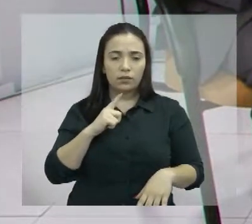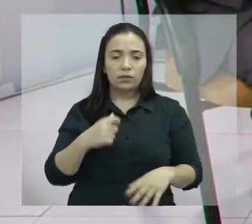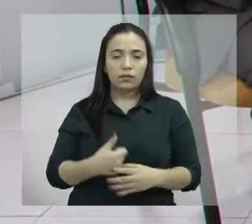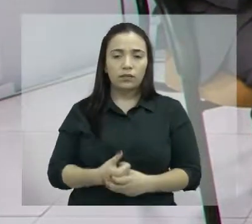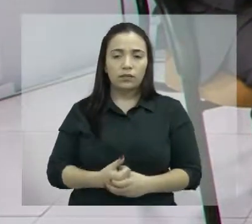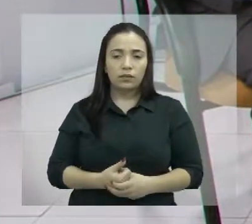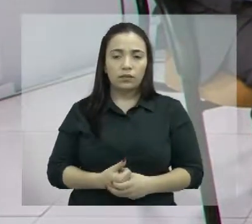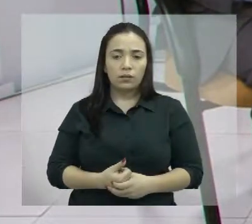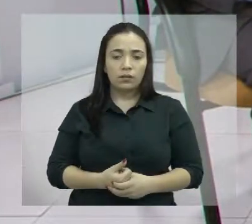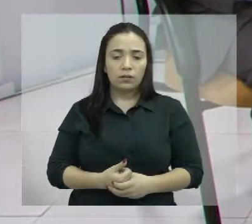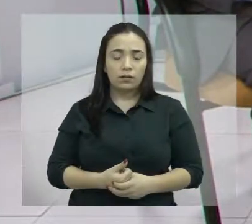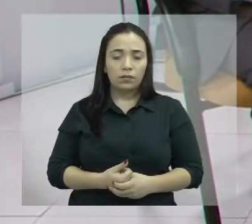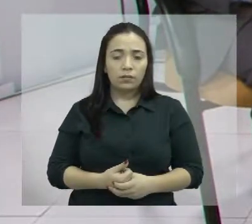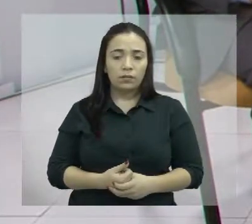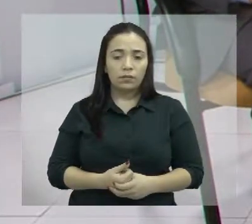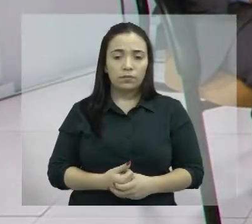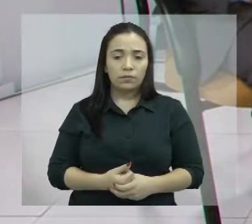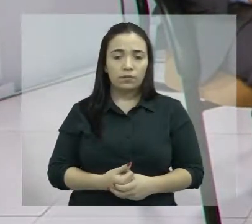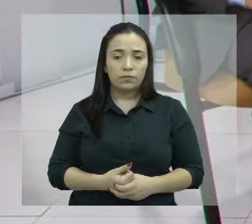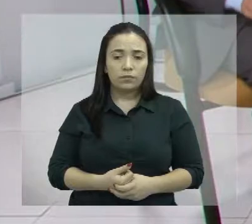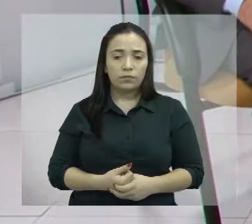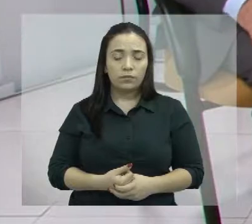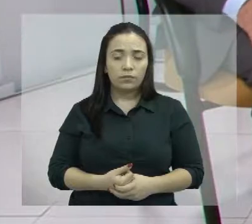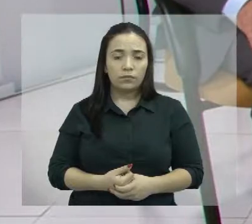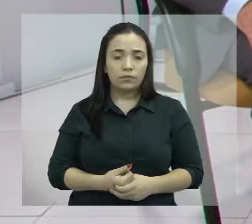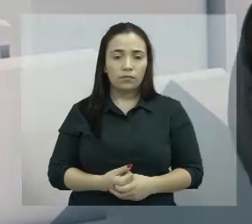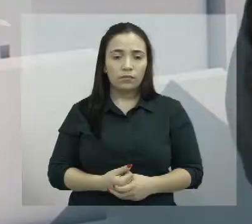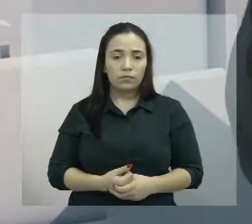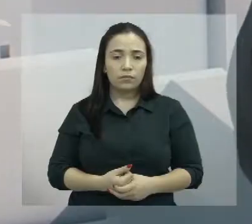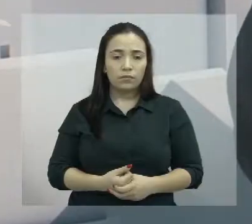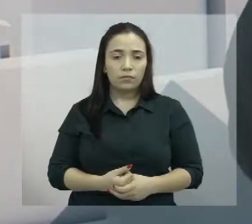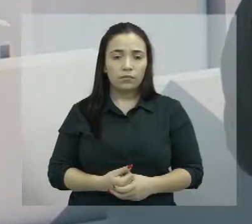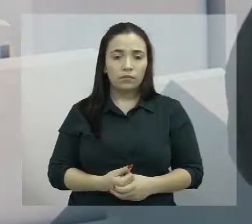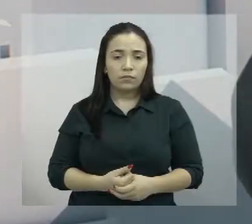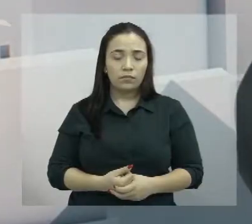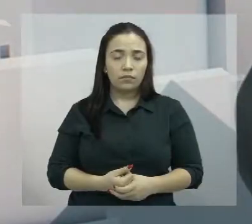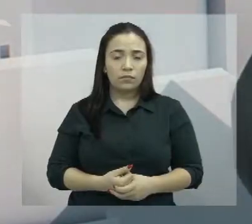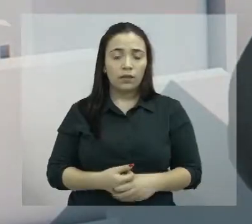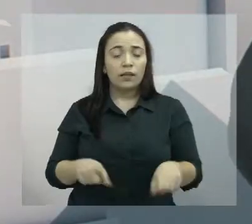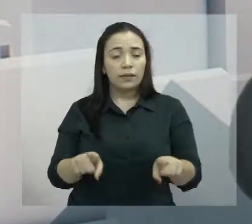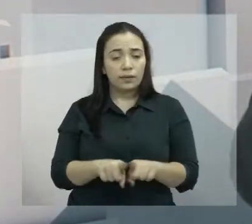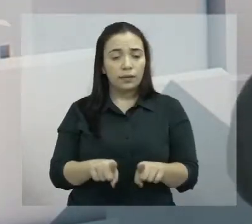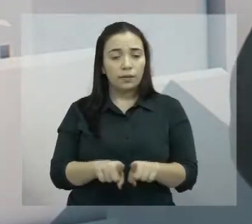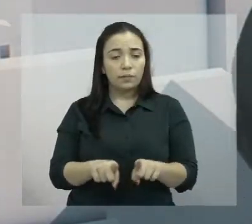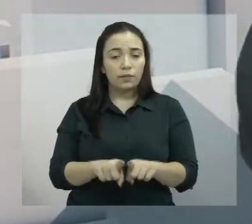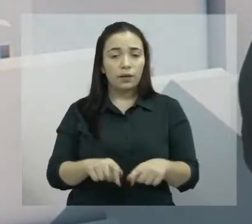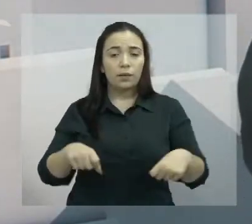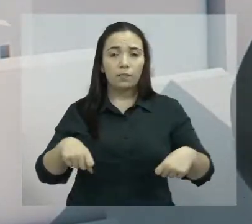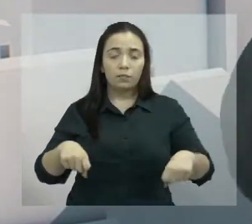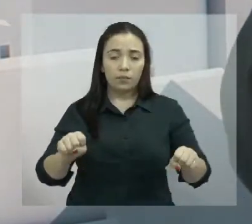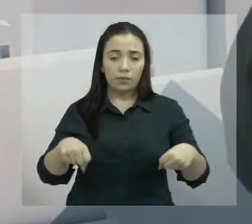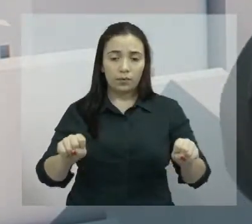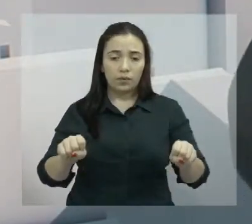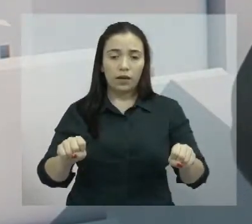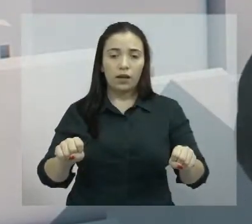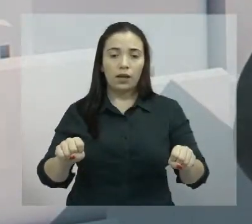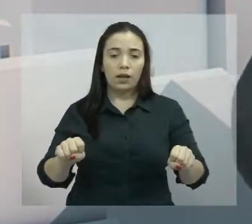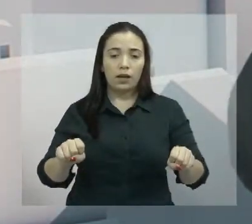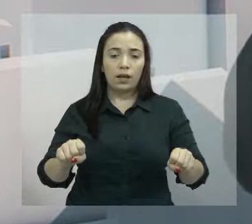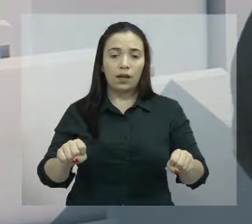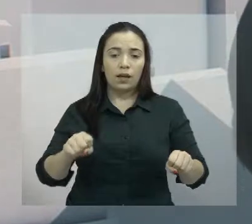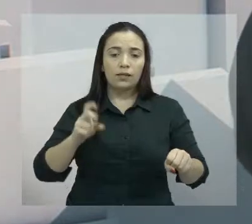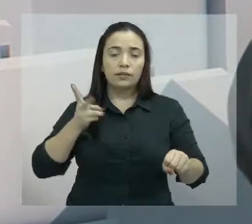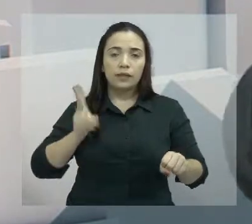mais. E, na verdade, assim, até mesmo o motociclista quer que o motorista